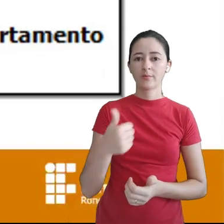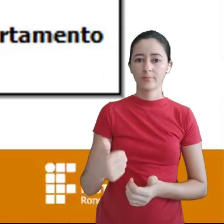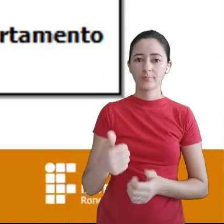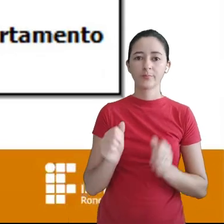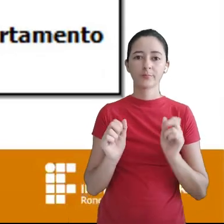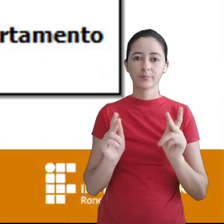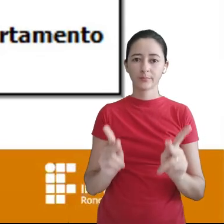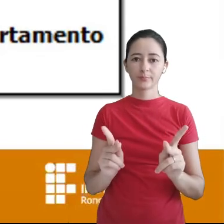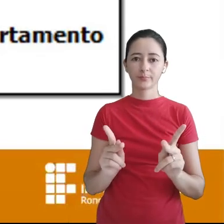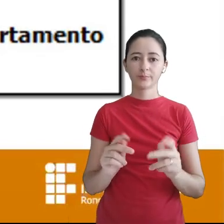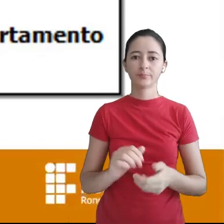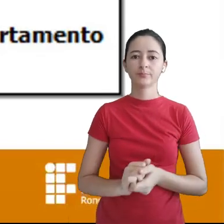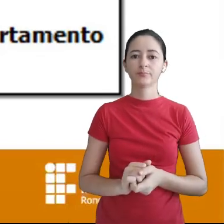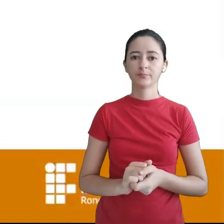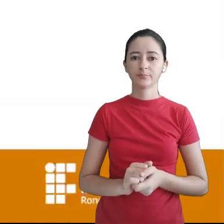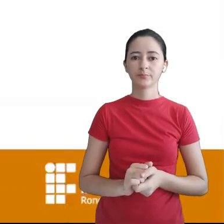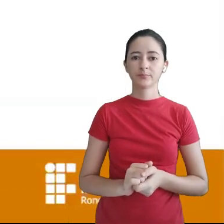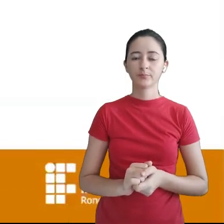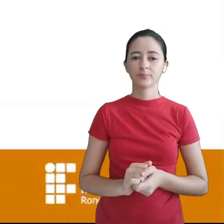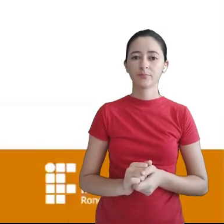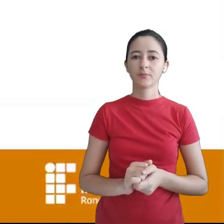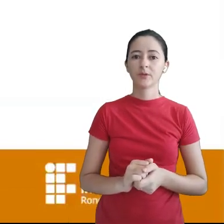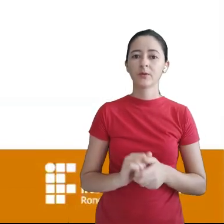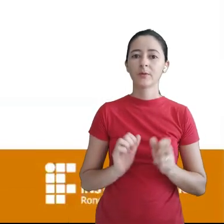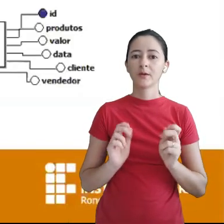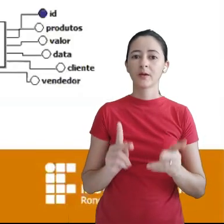para 1. Ok?